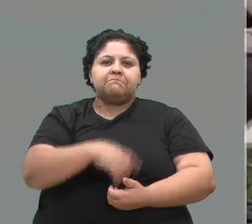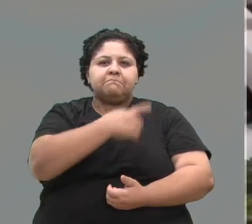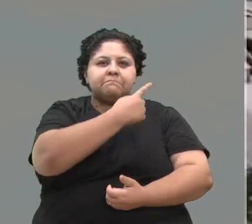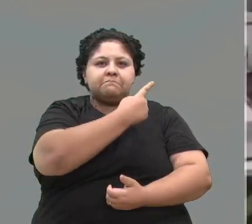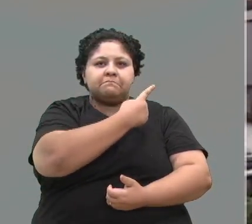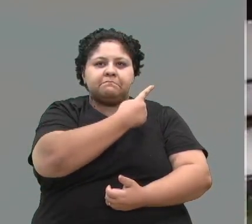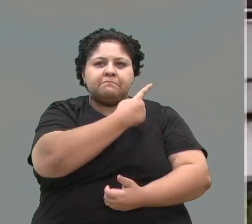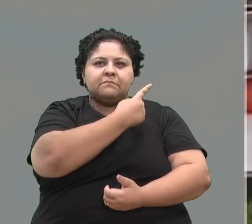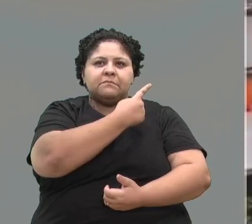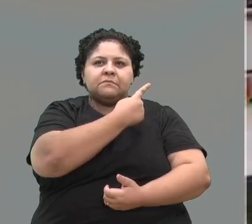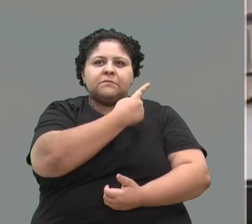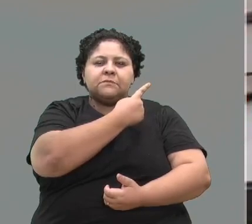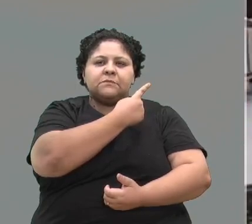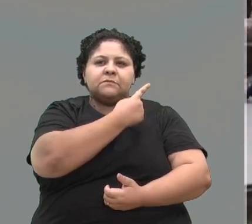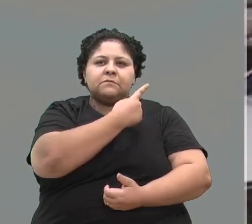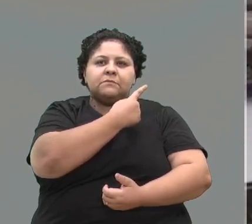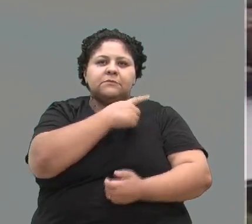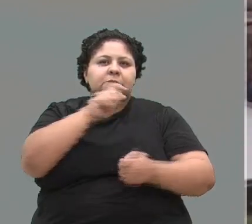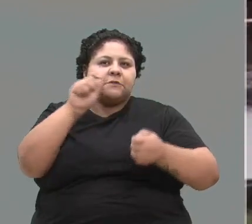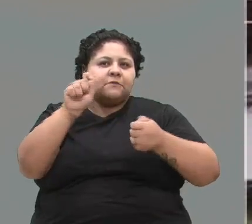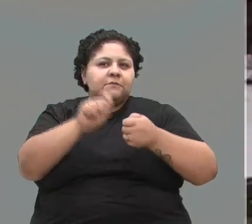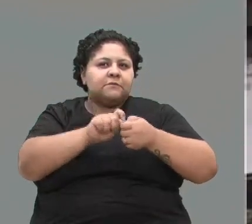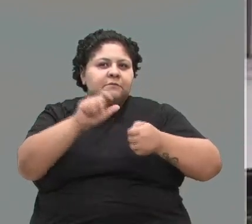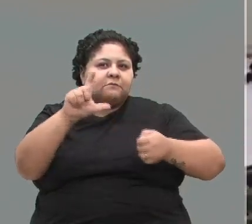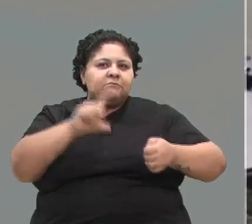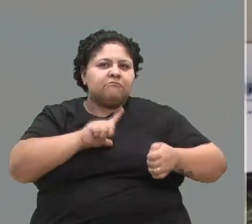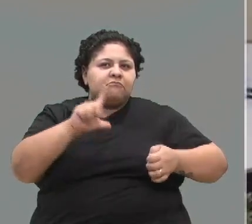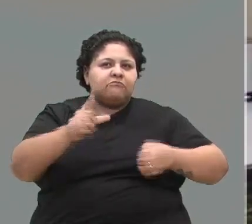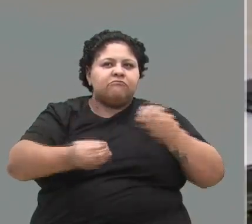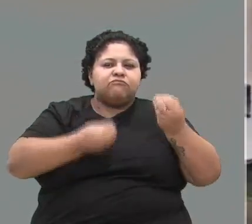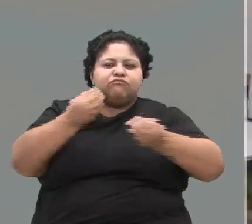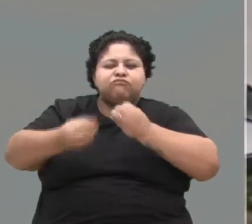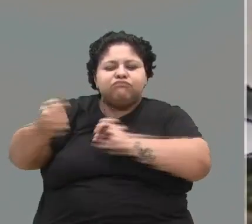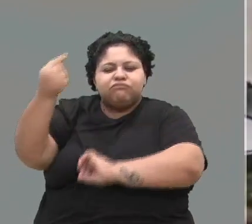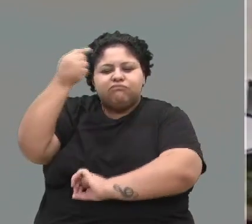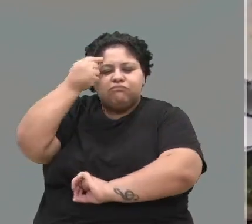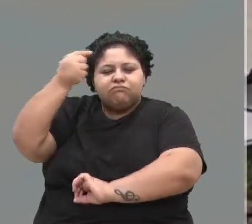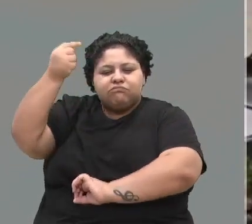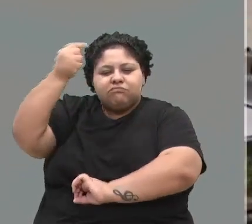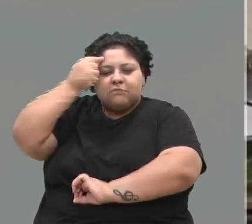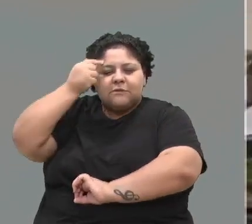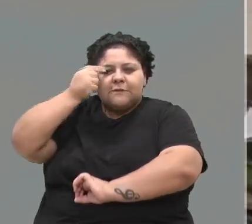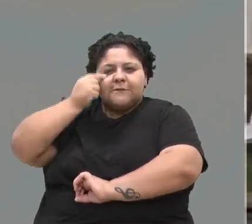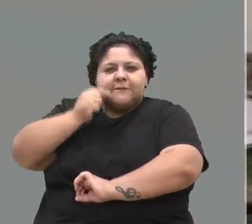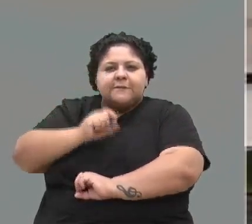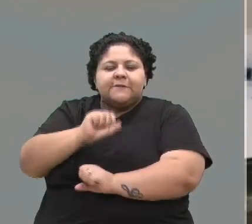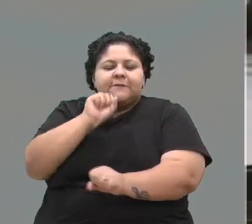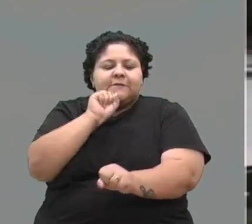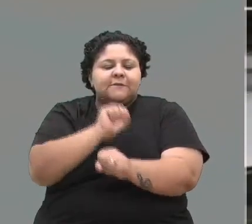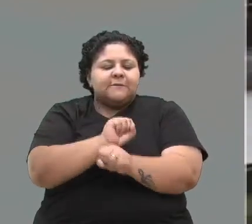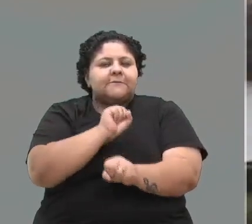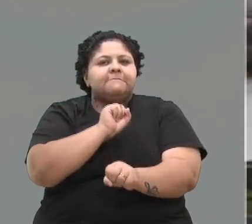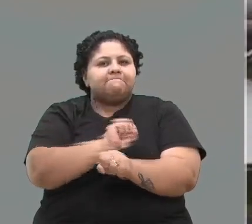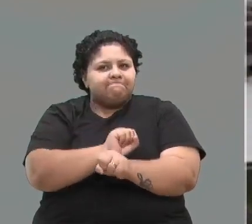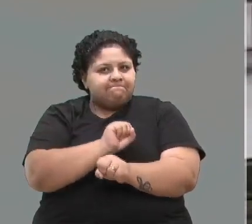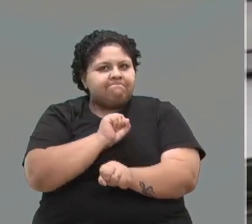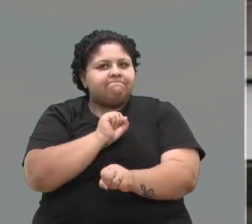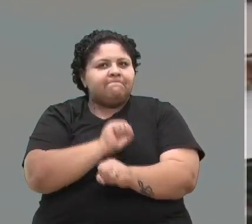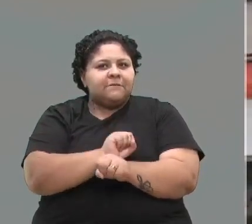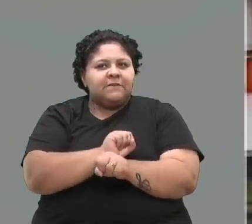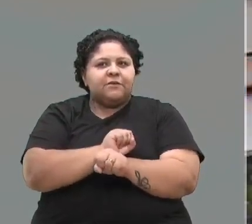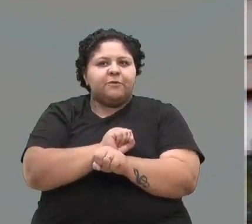Nem sempre o que Deus vai fazer tem a ver com o que estou pensando, esperando.